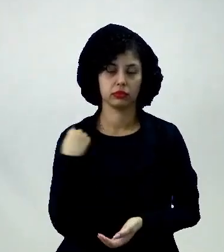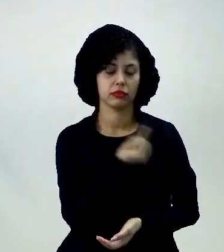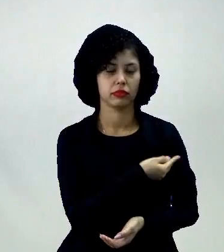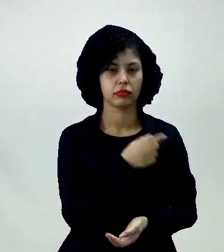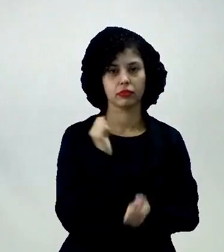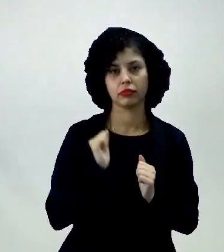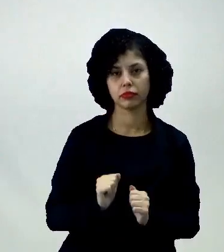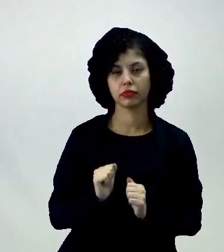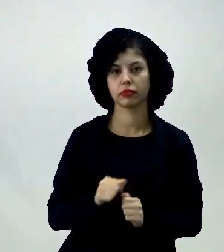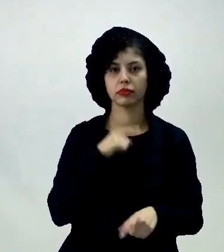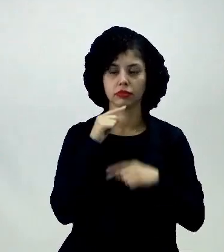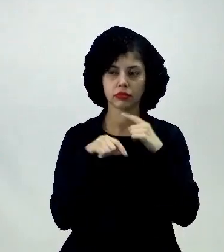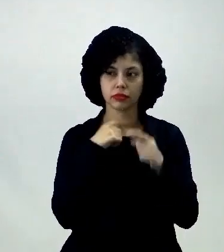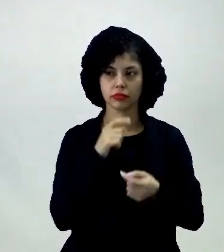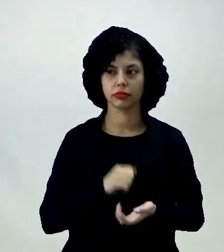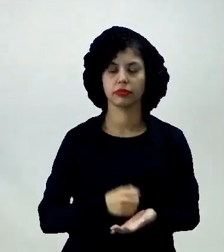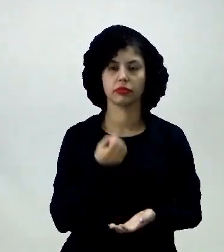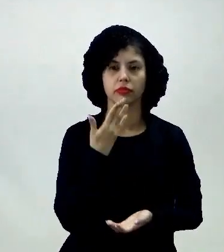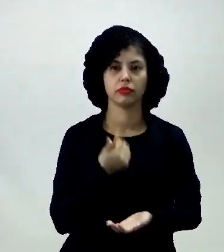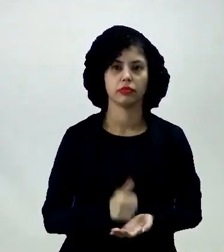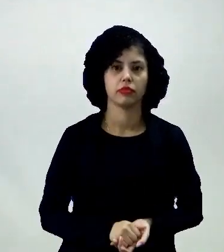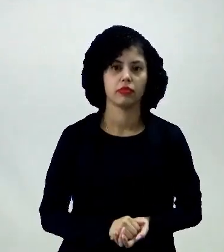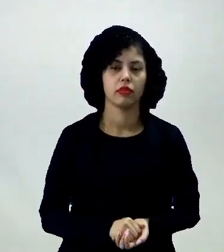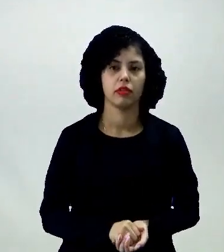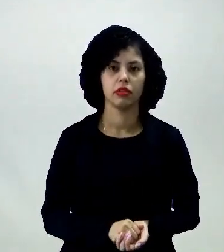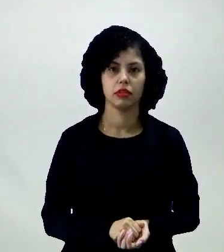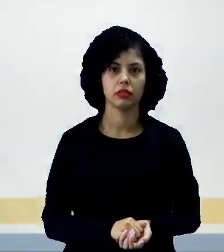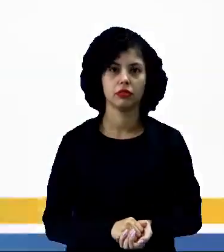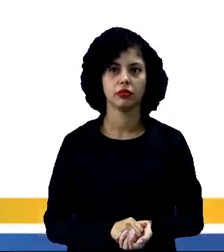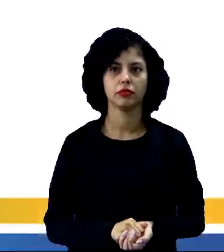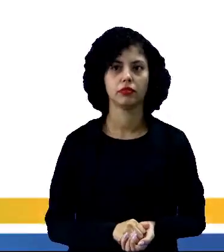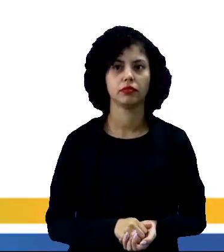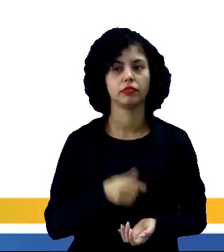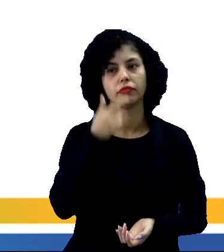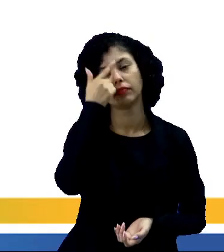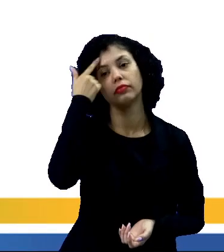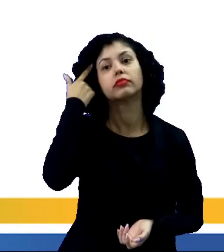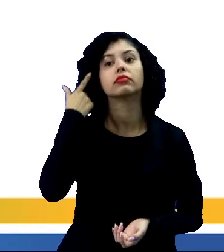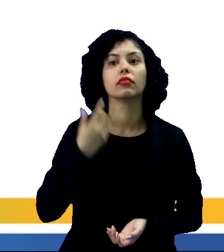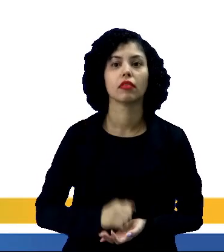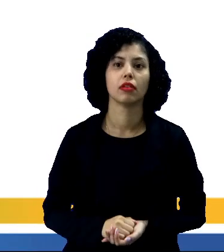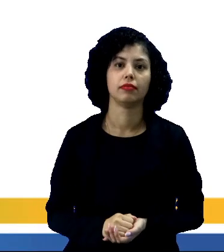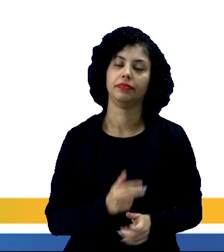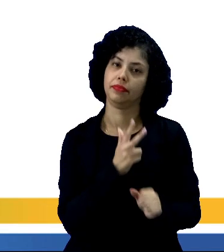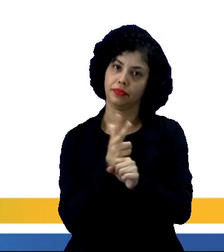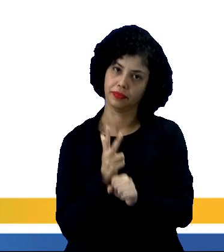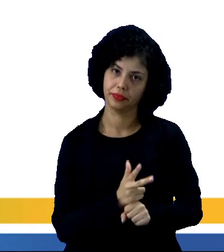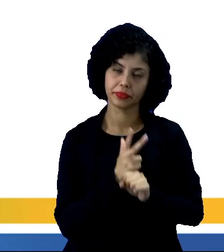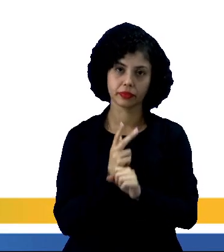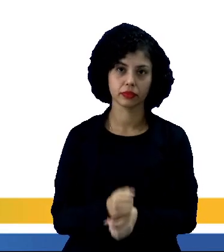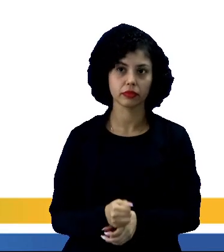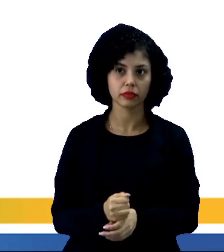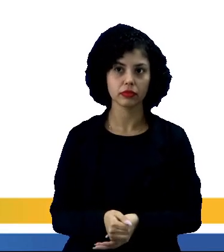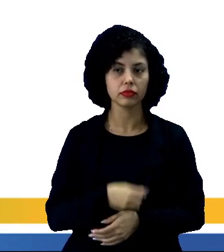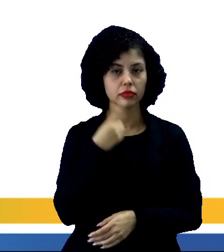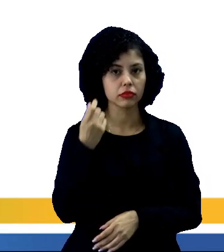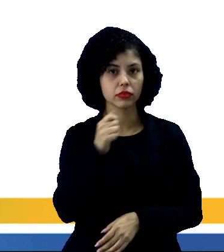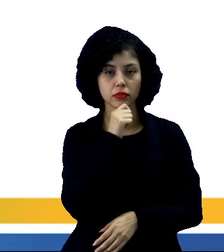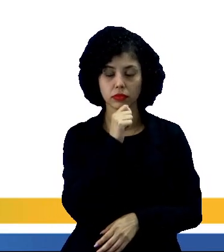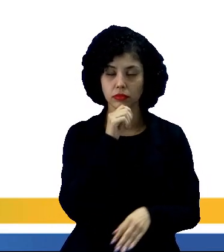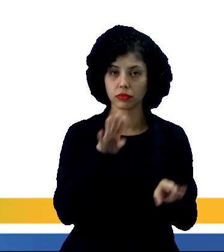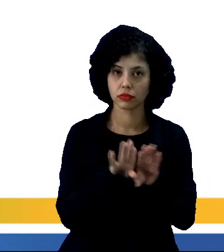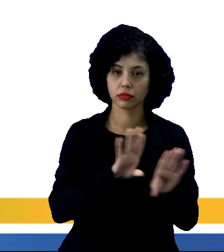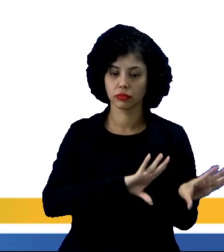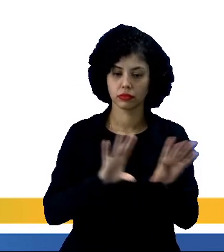possa tirar essas dúvidas, tranquilo? Então vamos nessa. Gente, a gravação e a reprodução sonora é